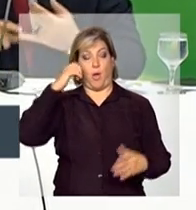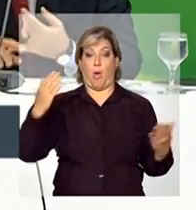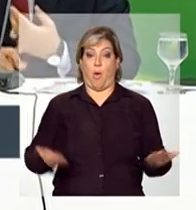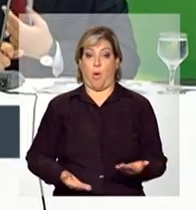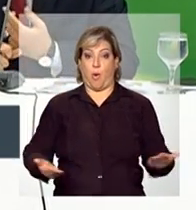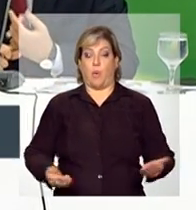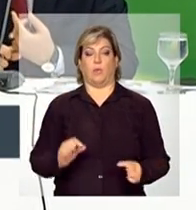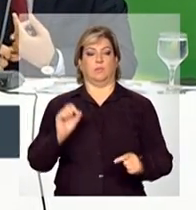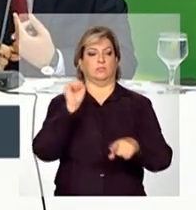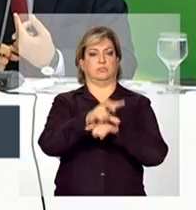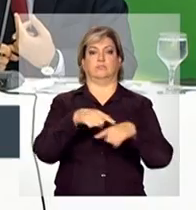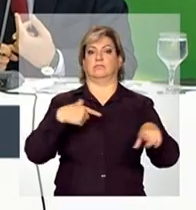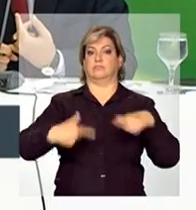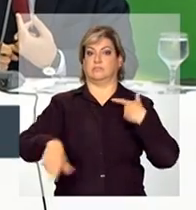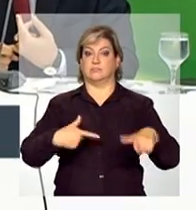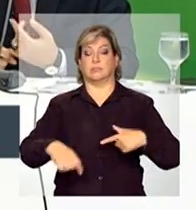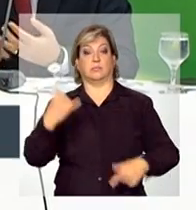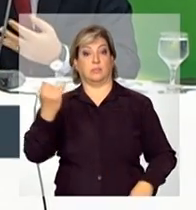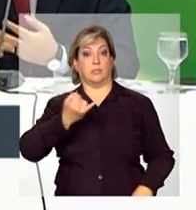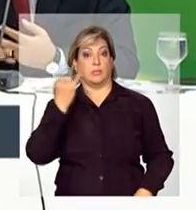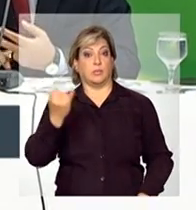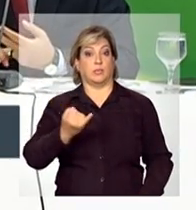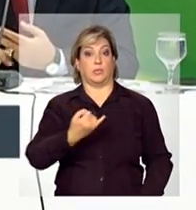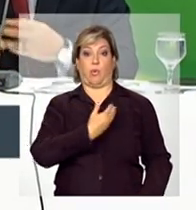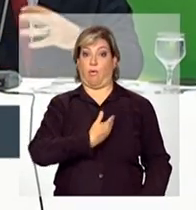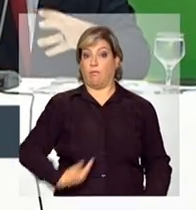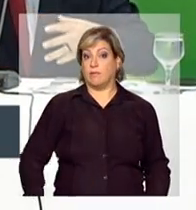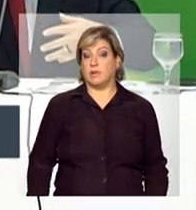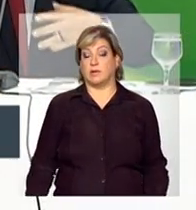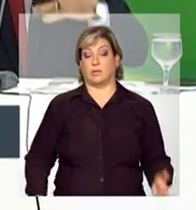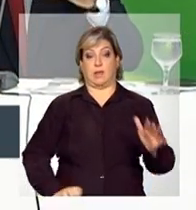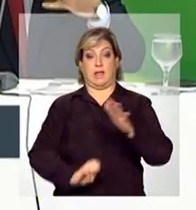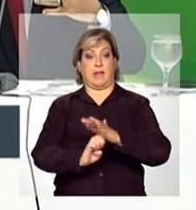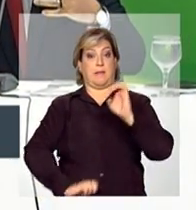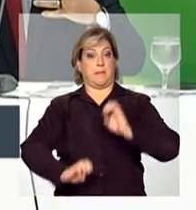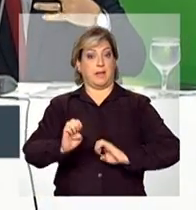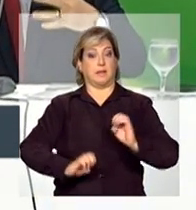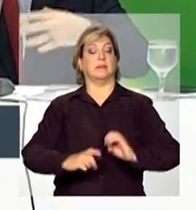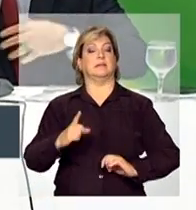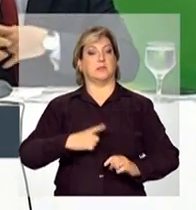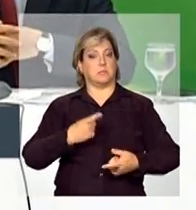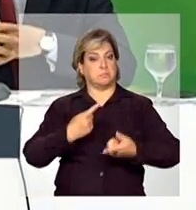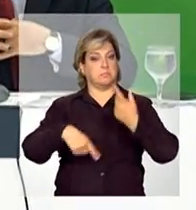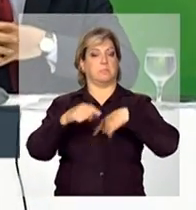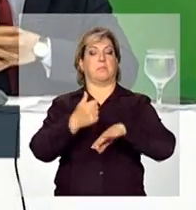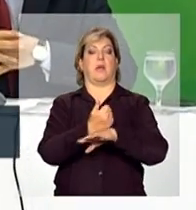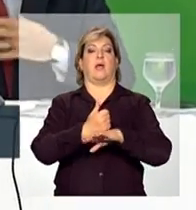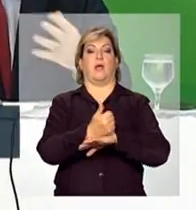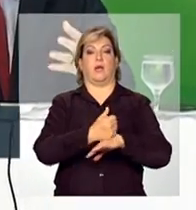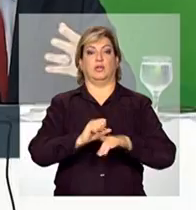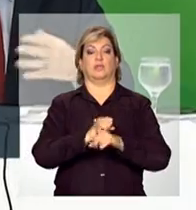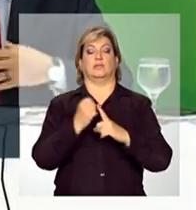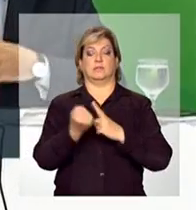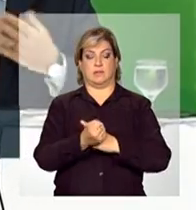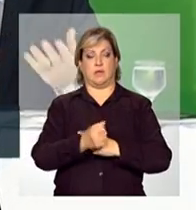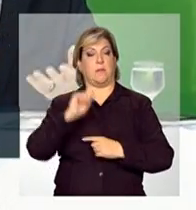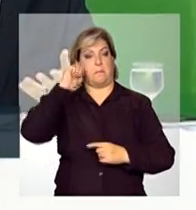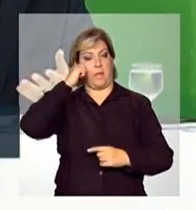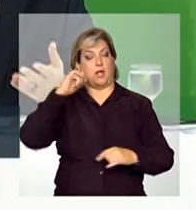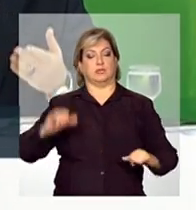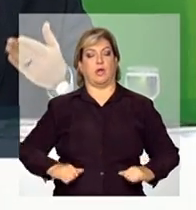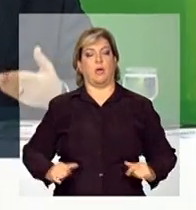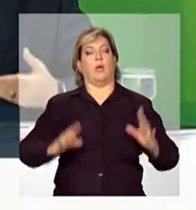em cargos importantes da República nas empresas há um processo de estensão social eh visível